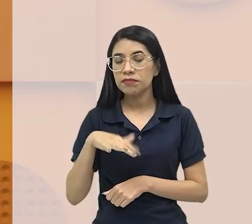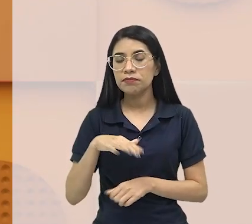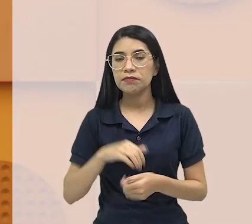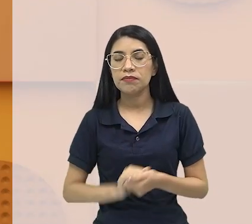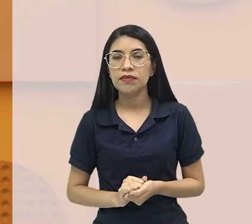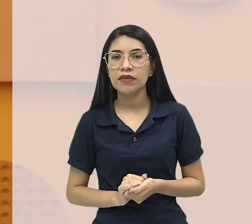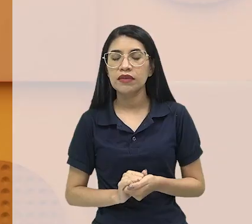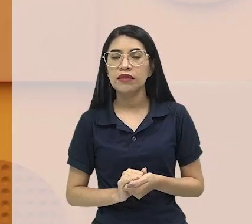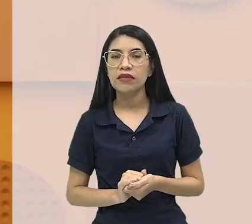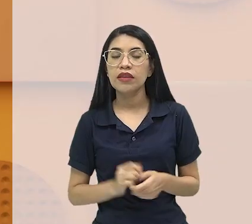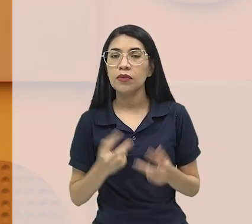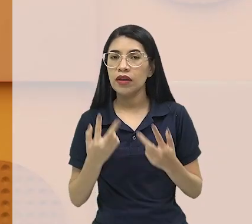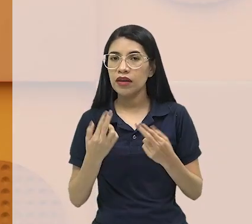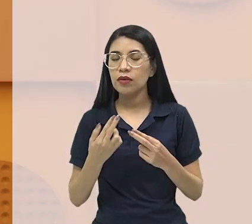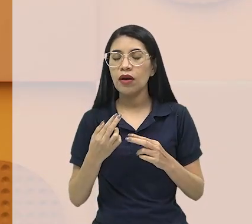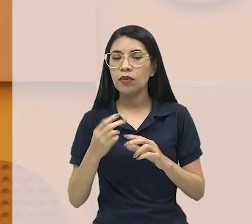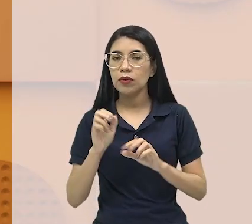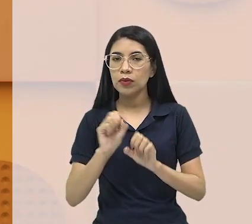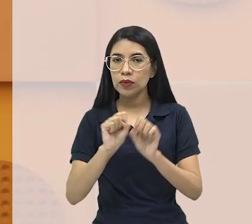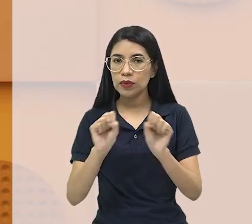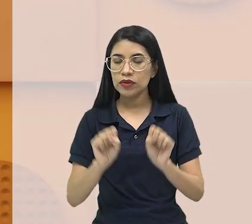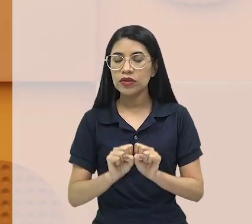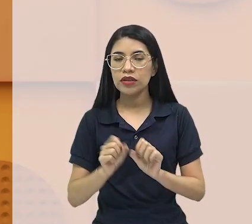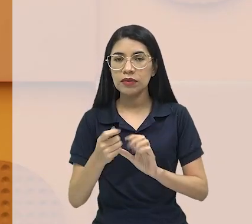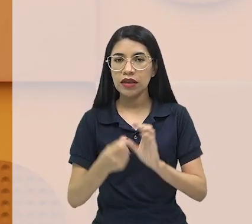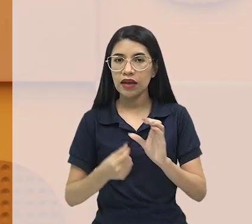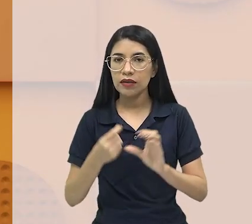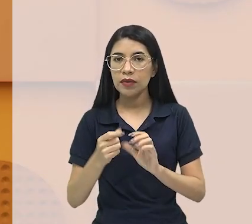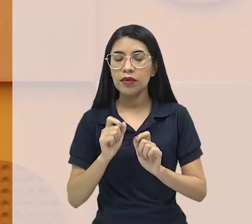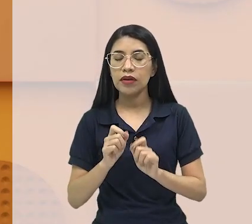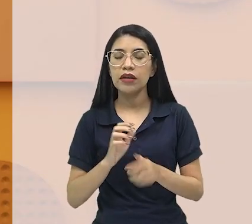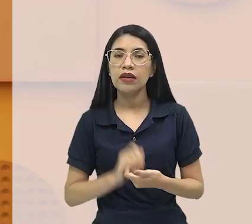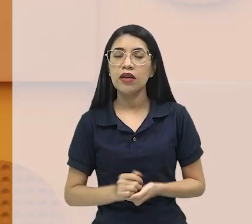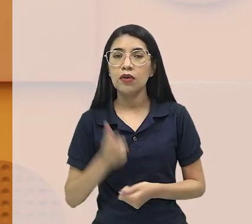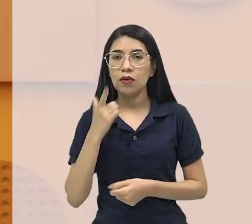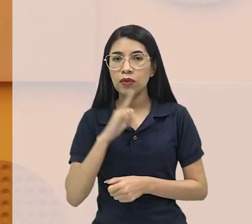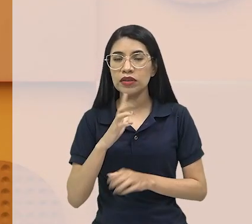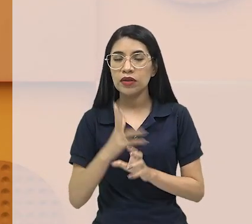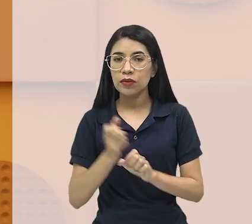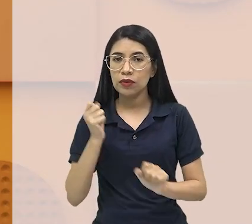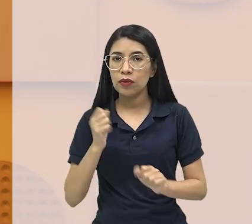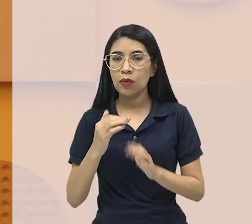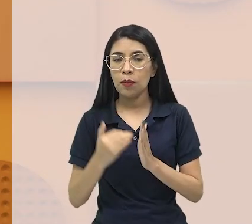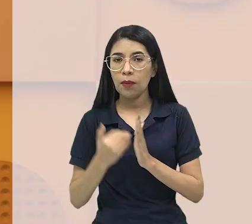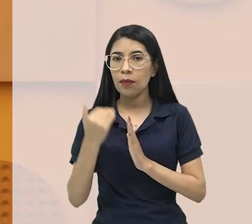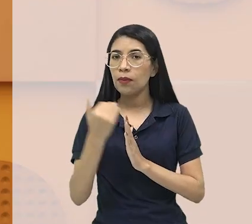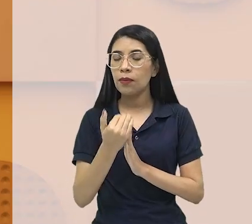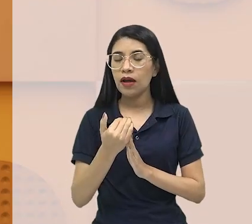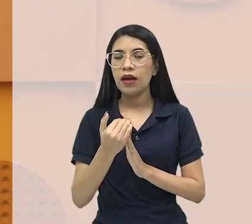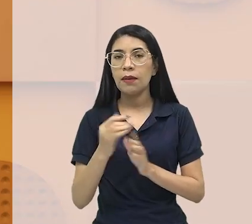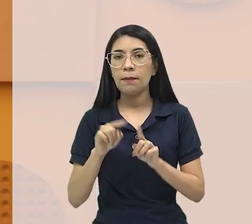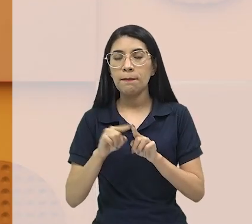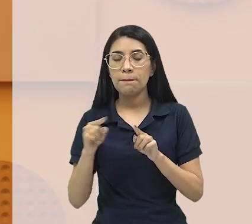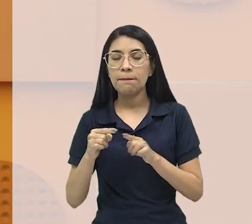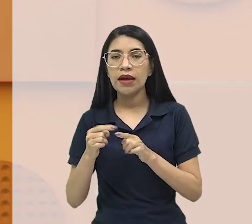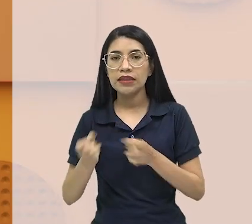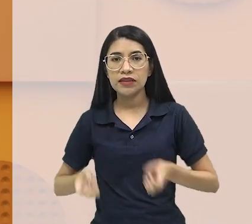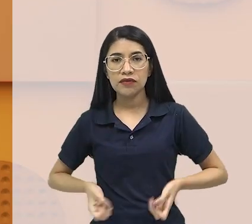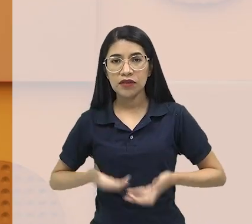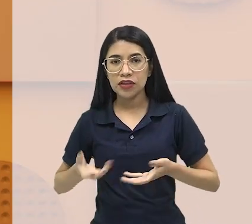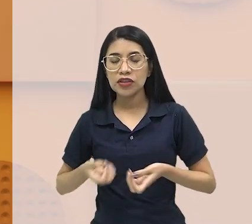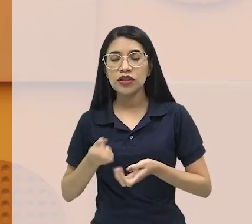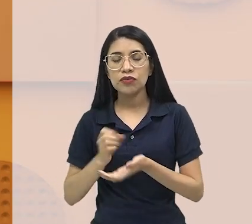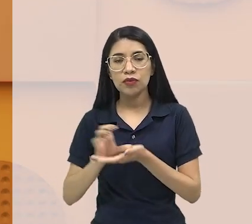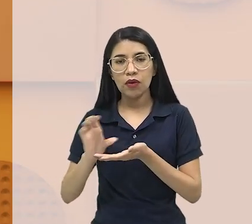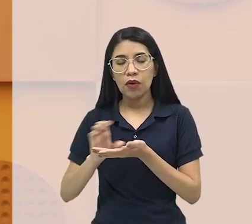trabalha, ou seja, é maximizar os lucros gastando pouco e, claro, aproveitando a mão